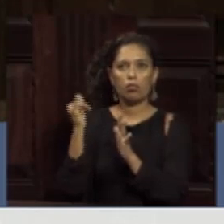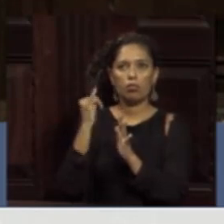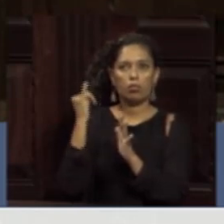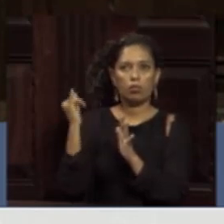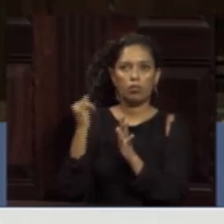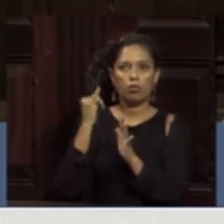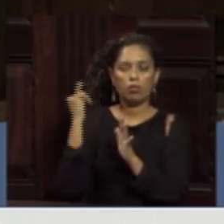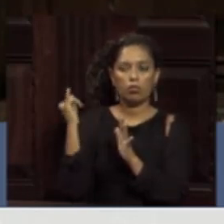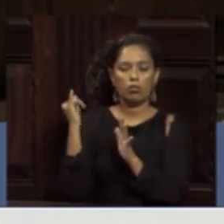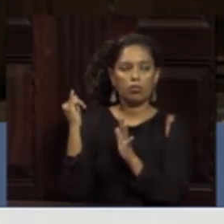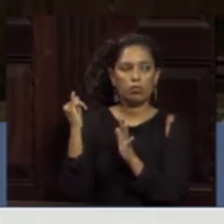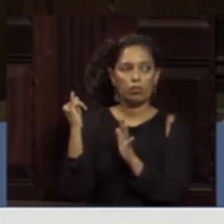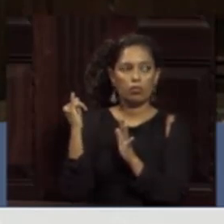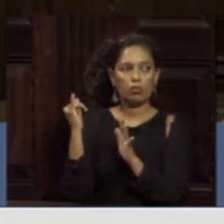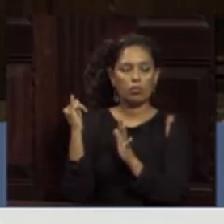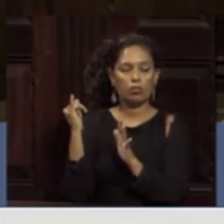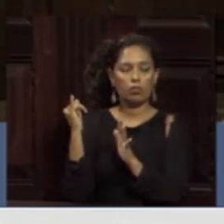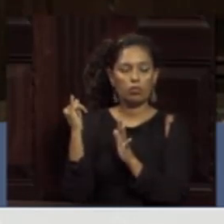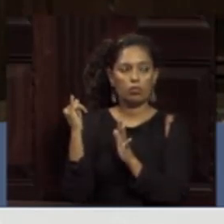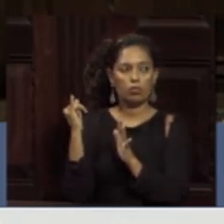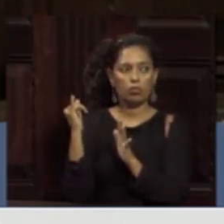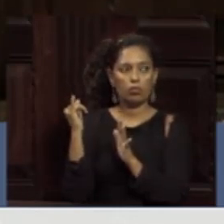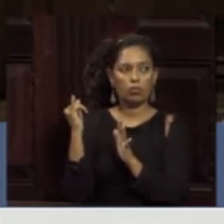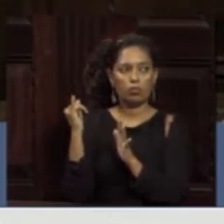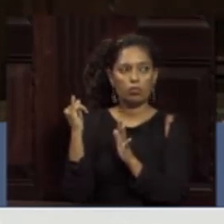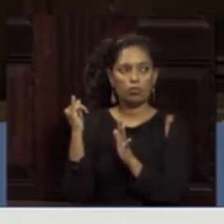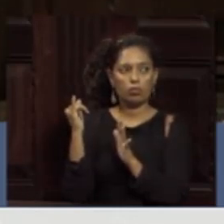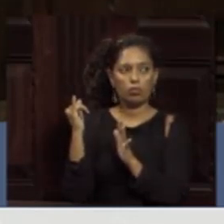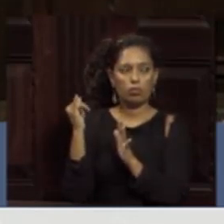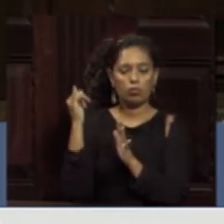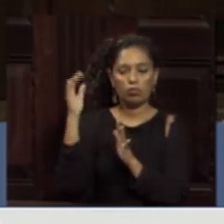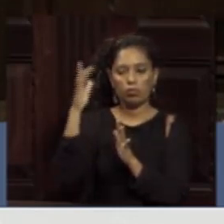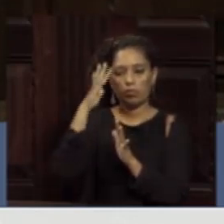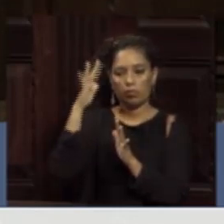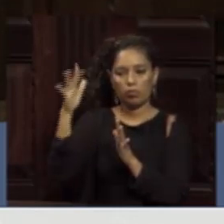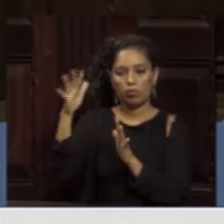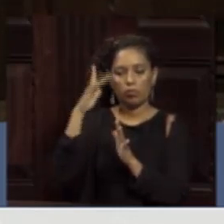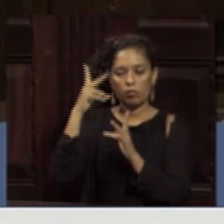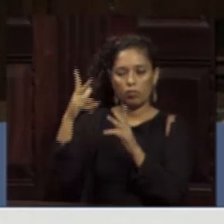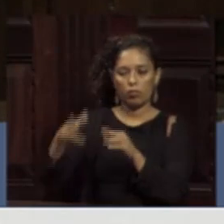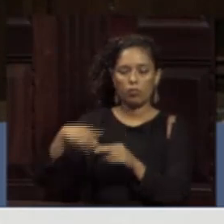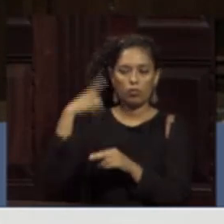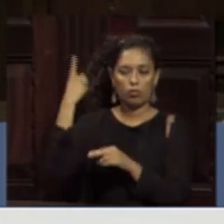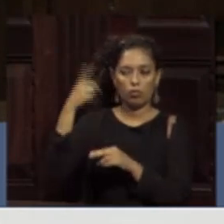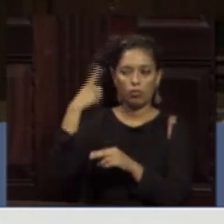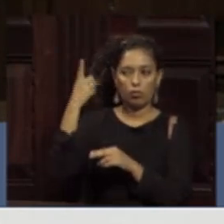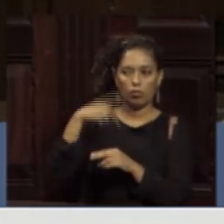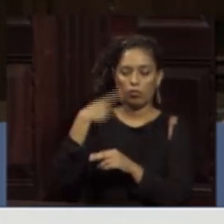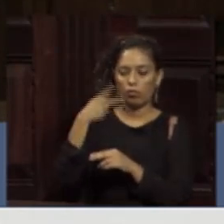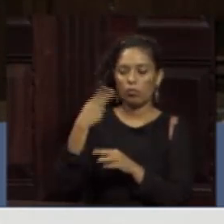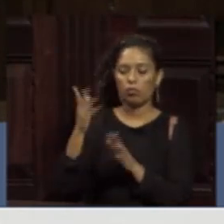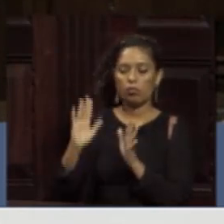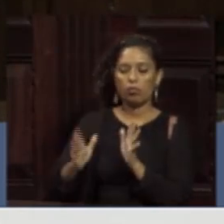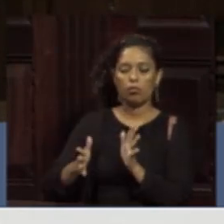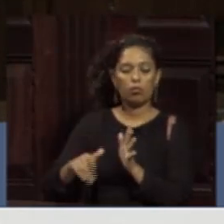é possível que aqueles, como um parlamentar que se manifestou anteriormente,